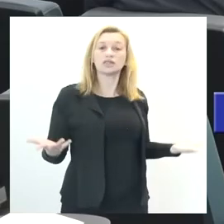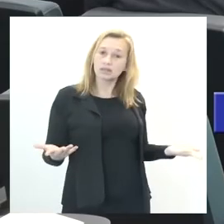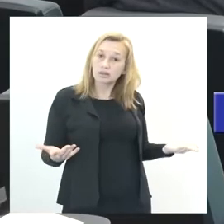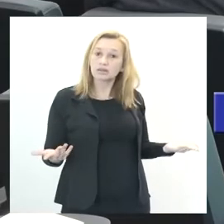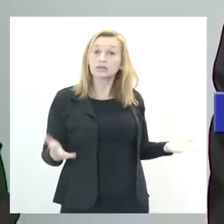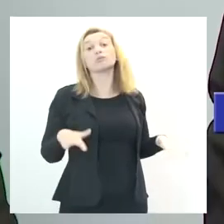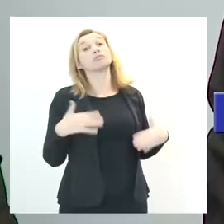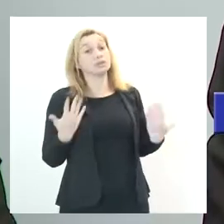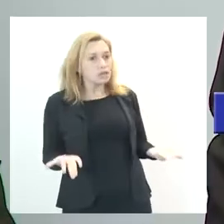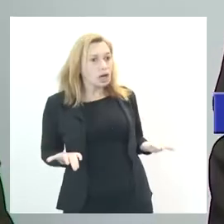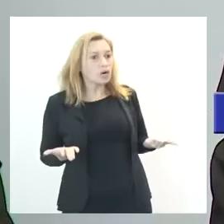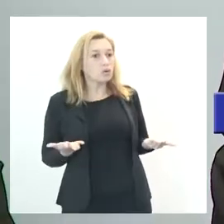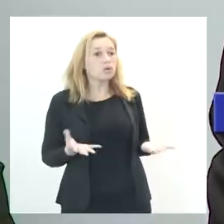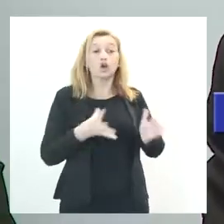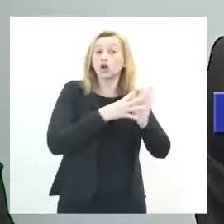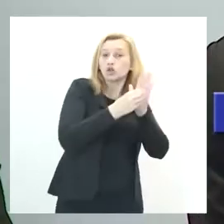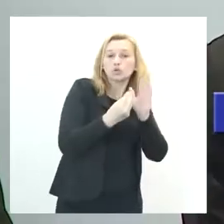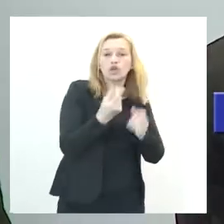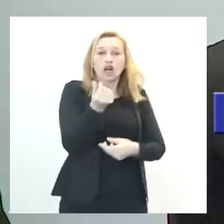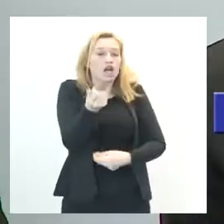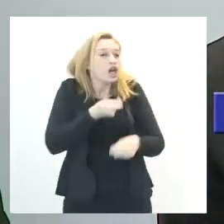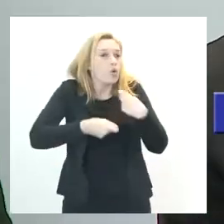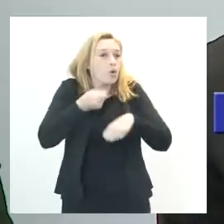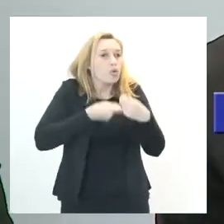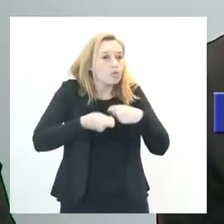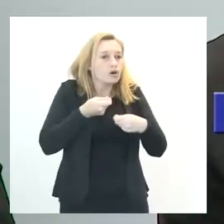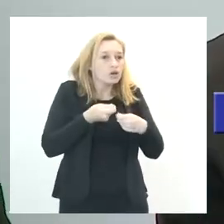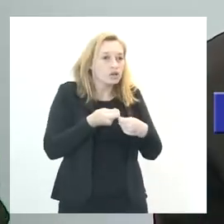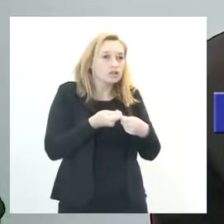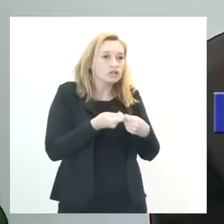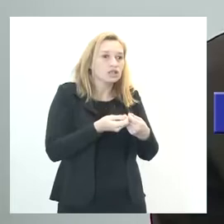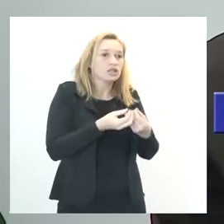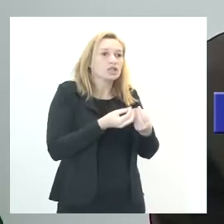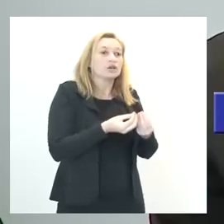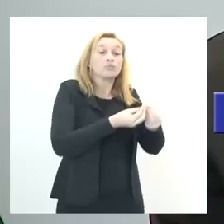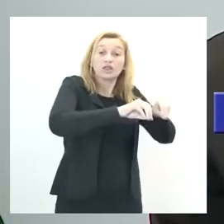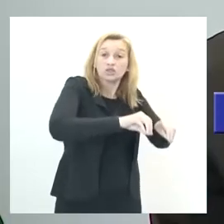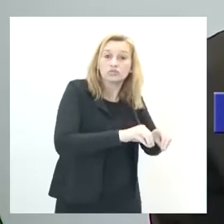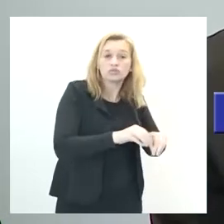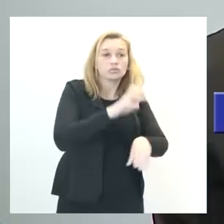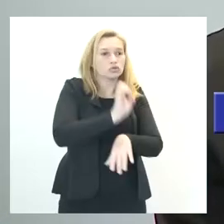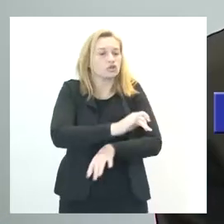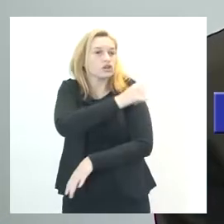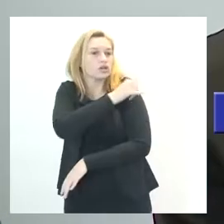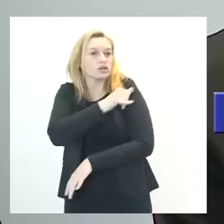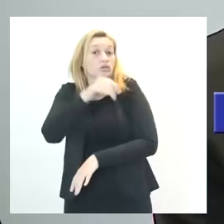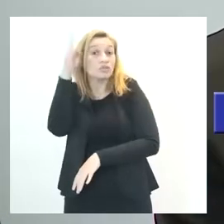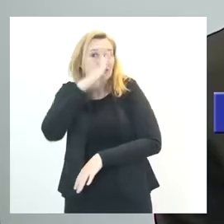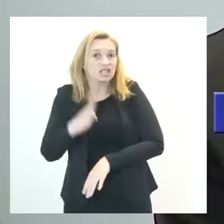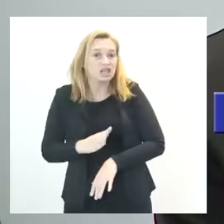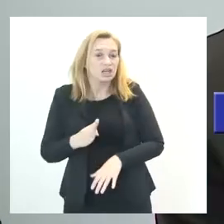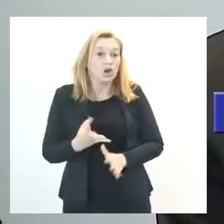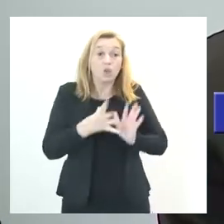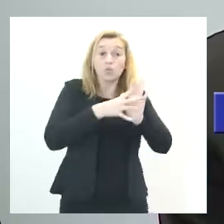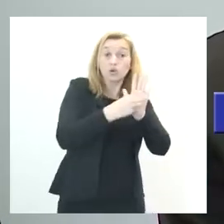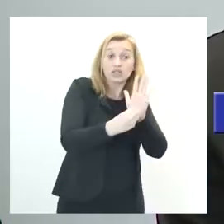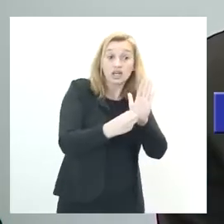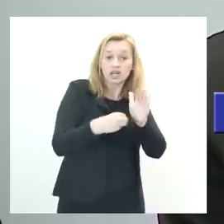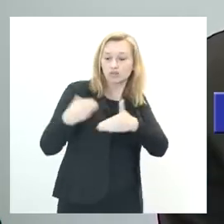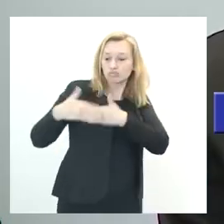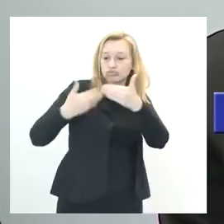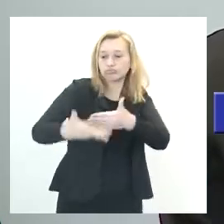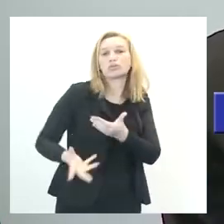bom então além do modelo econômico de Digimon ti do estado do brasileiro o seu modelo que vem prevalecendo